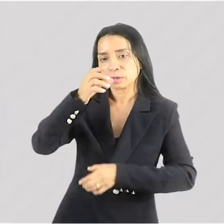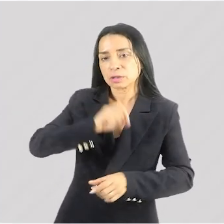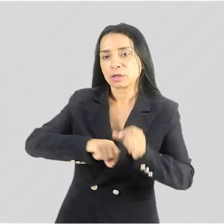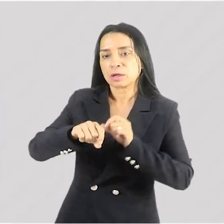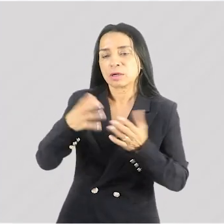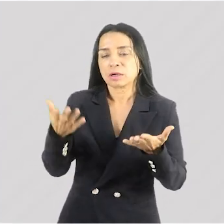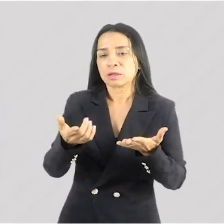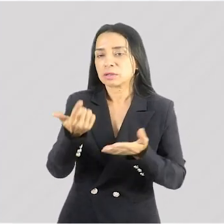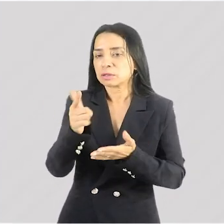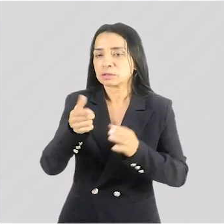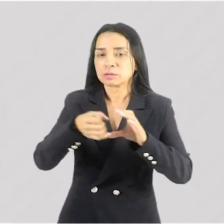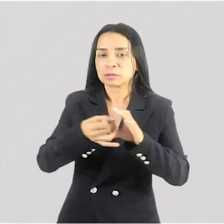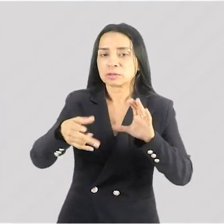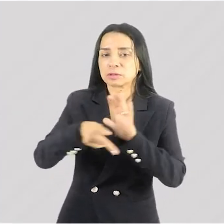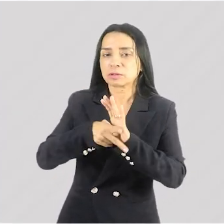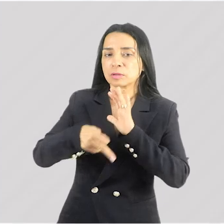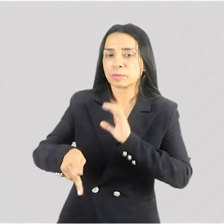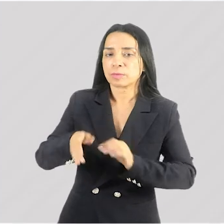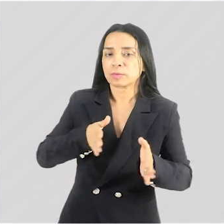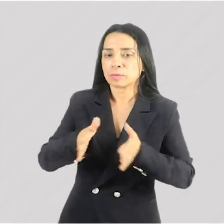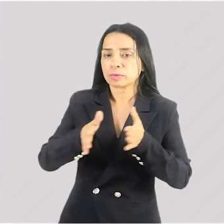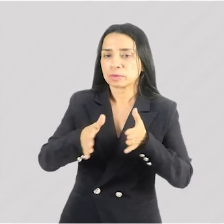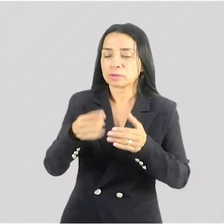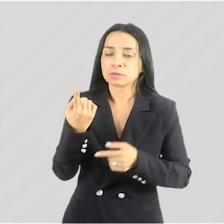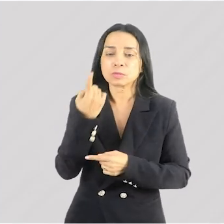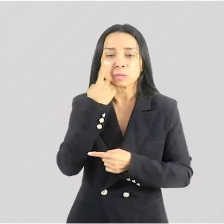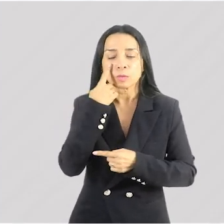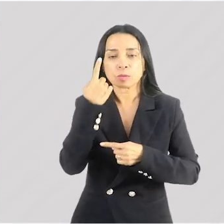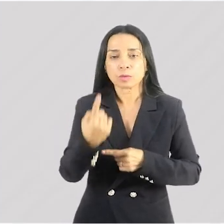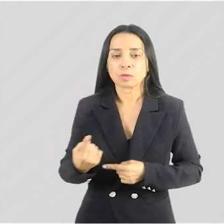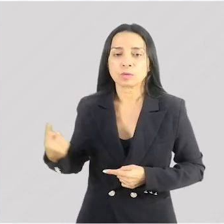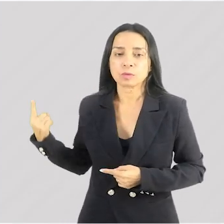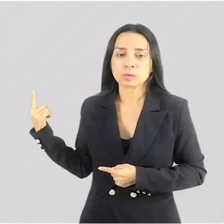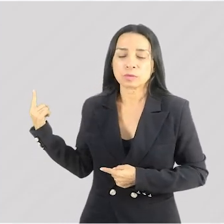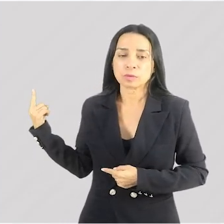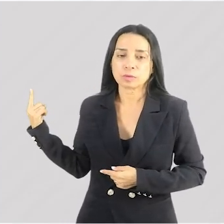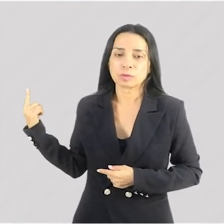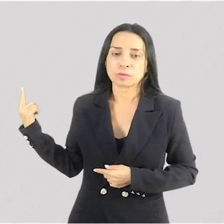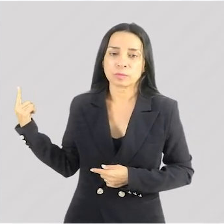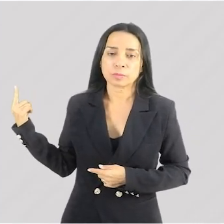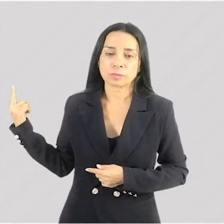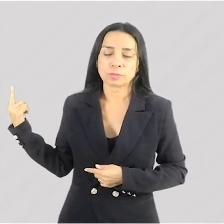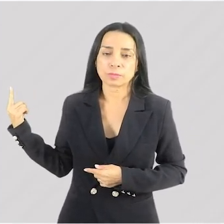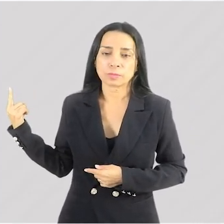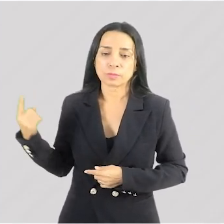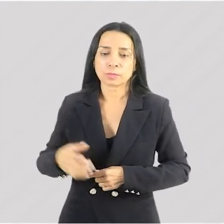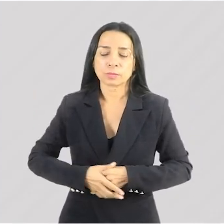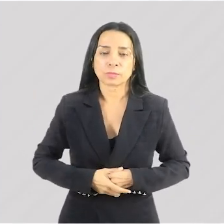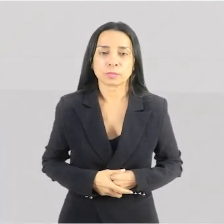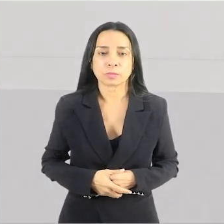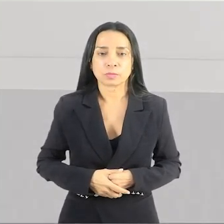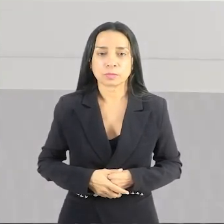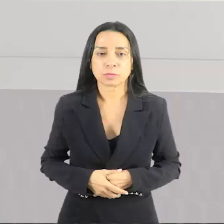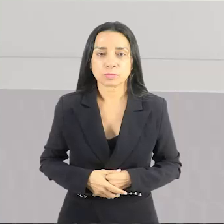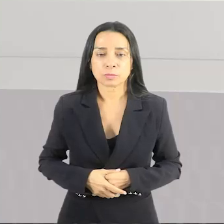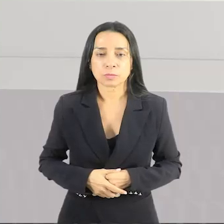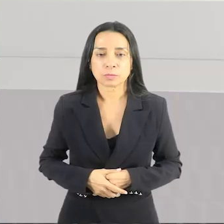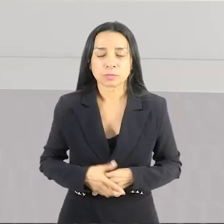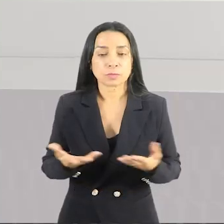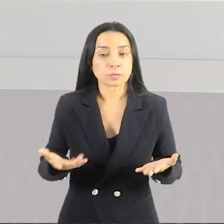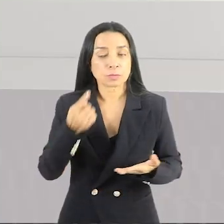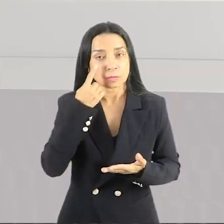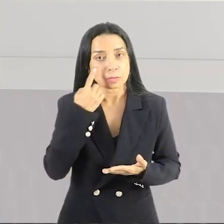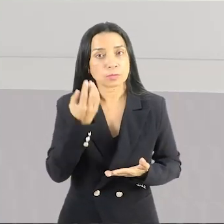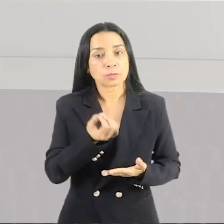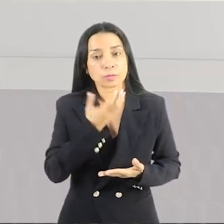garrafas fora das especificações no período considerado é, tá? Turma, então veja